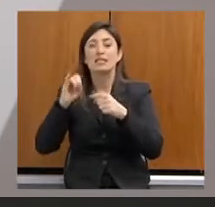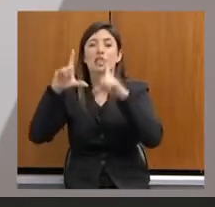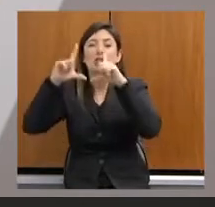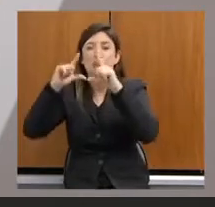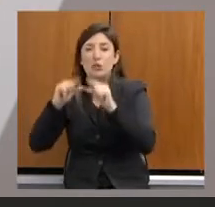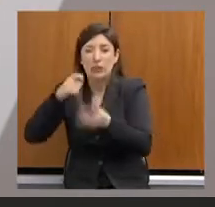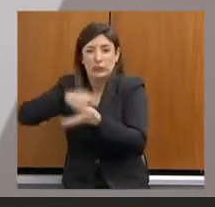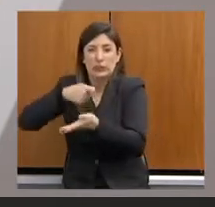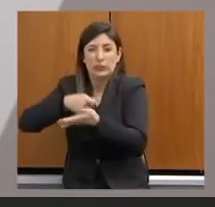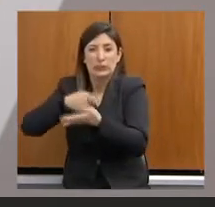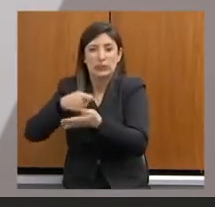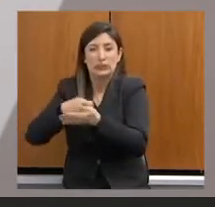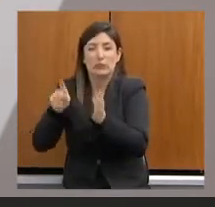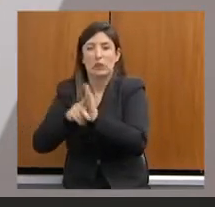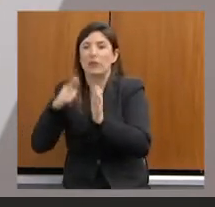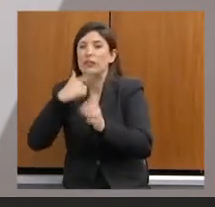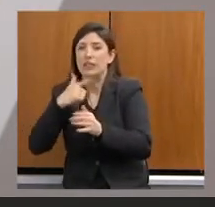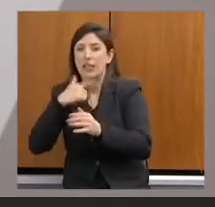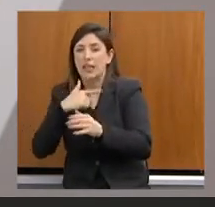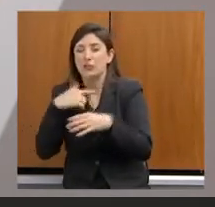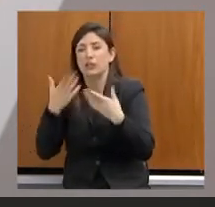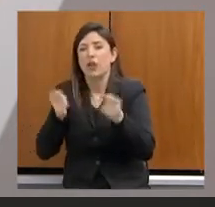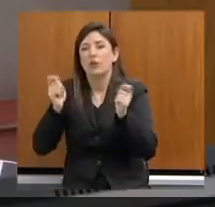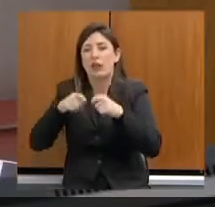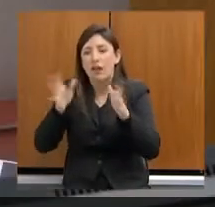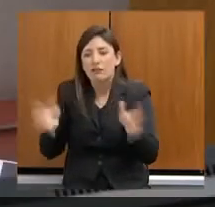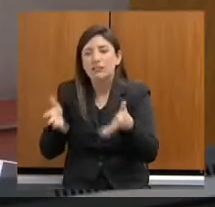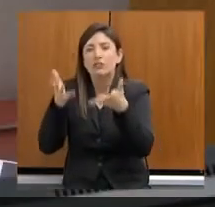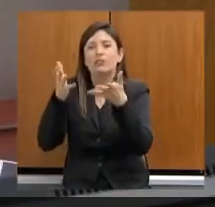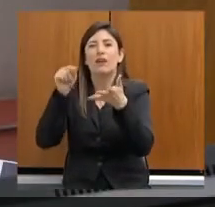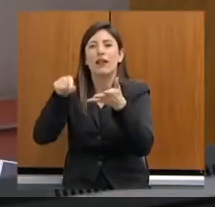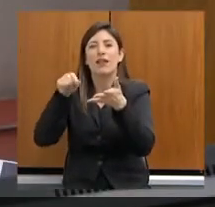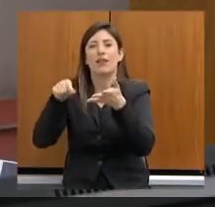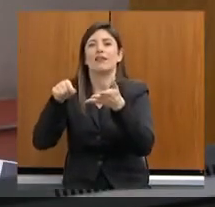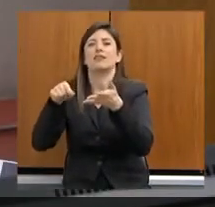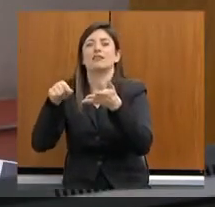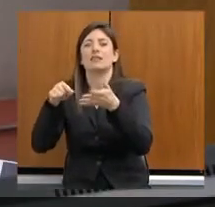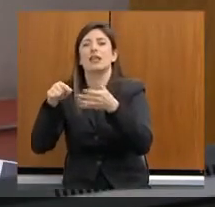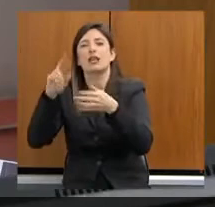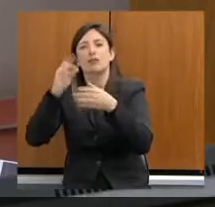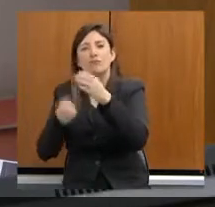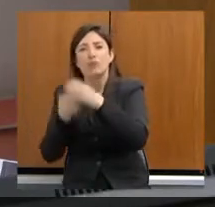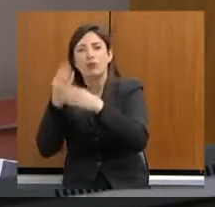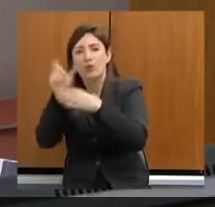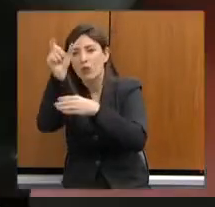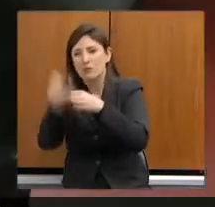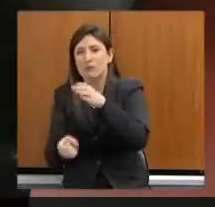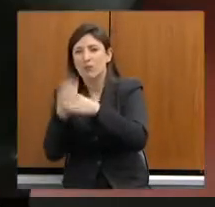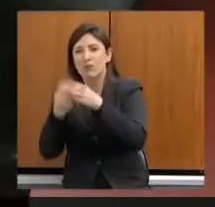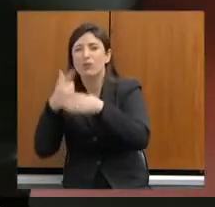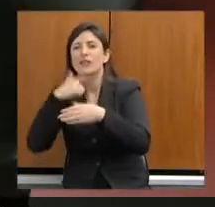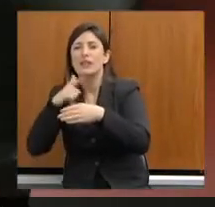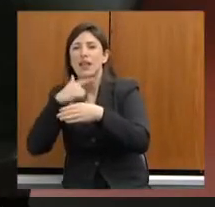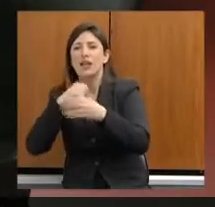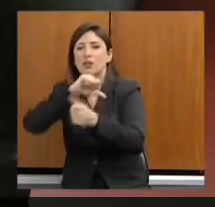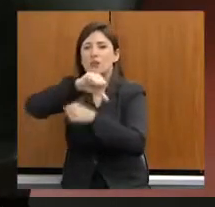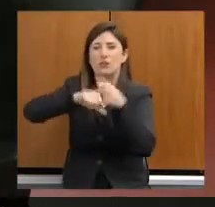esses esses esses produtores de queijos todos para formalidade Obrigado cara